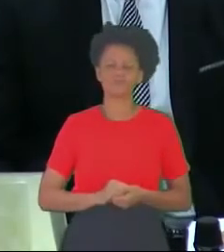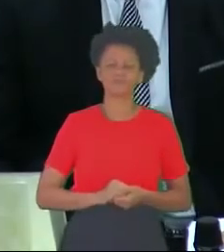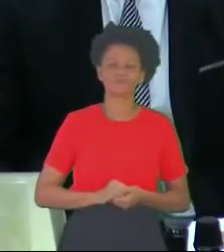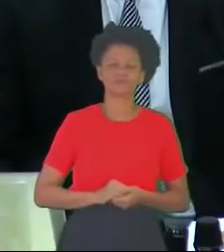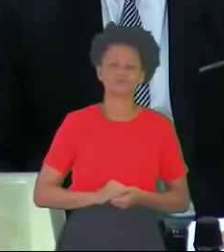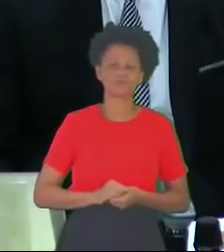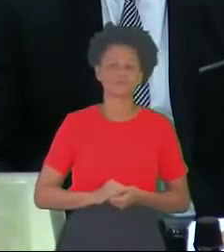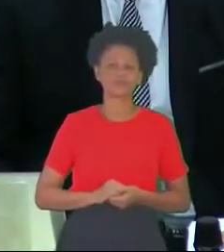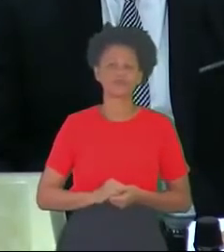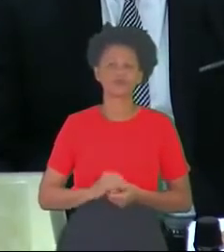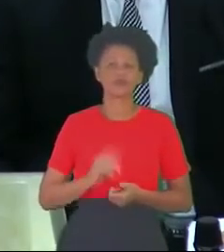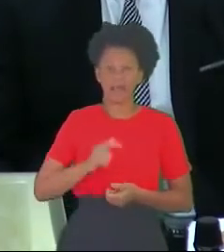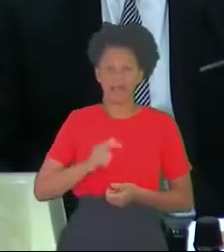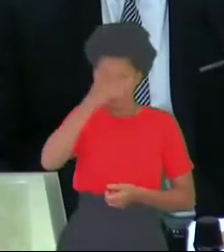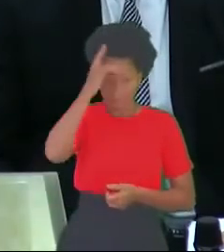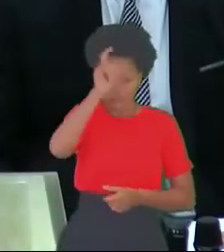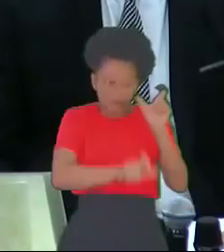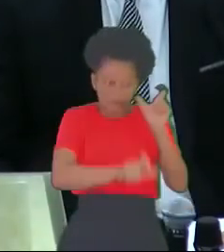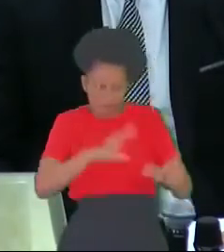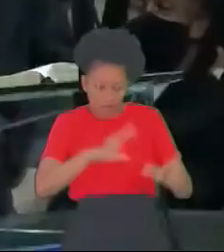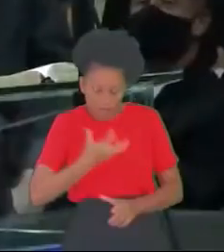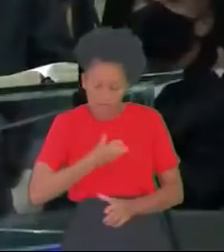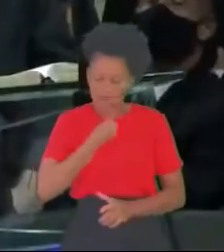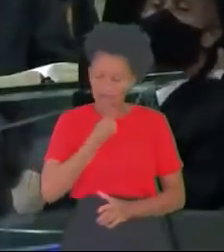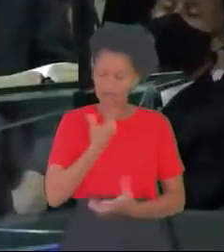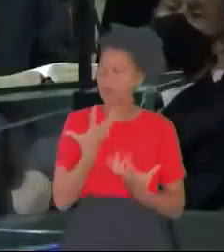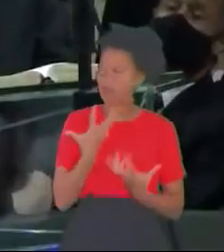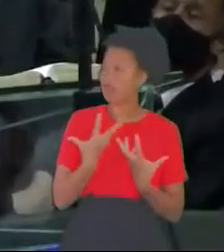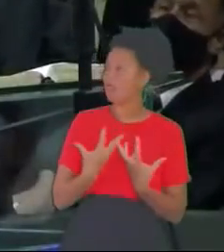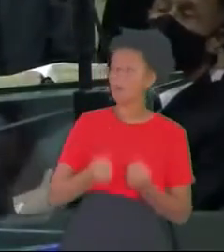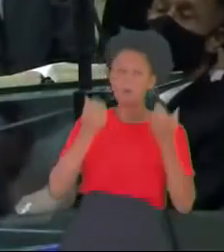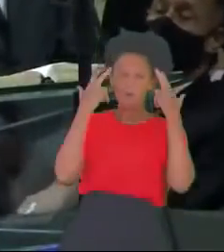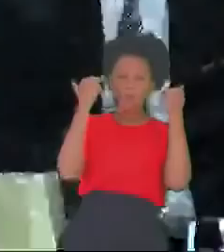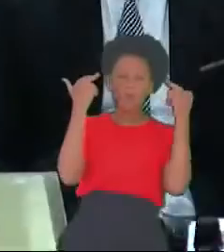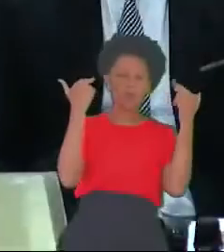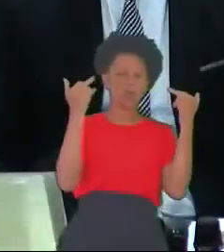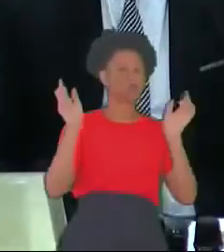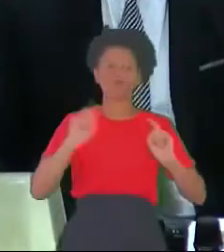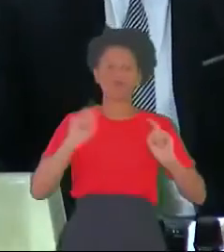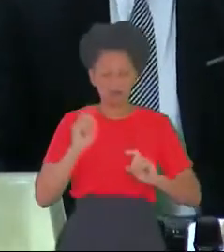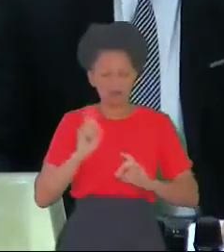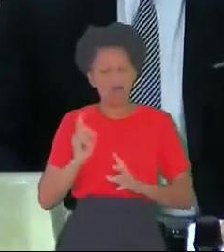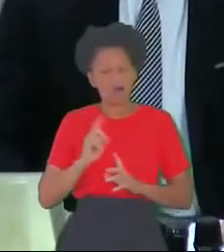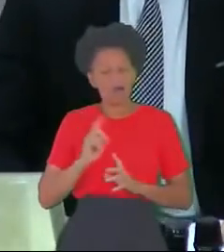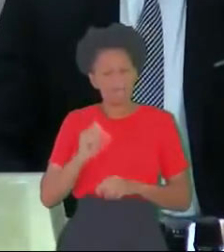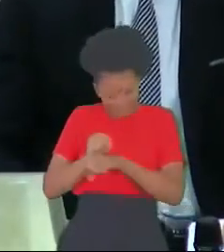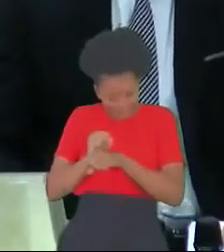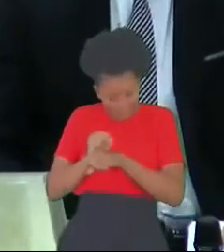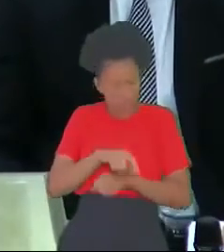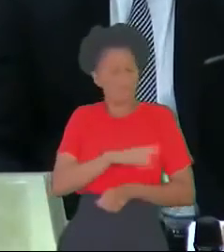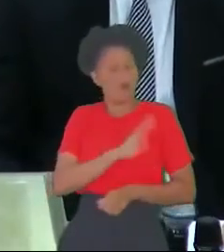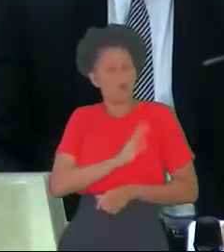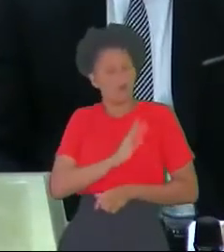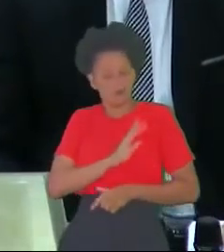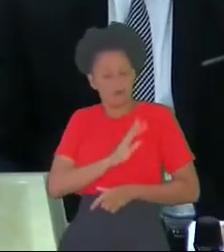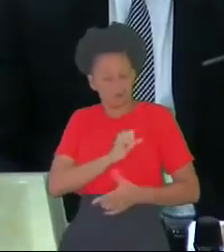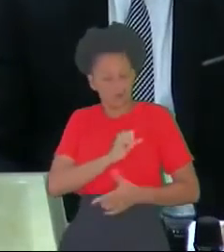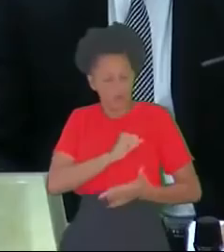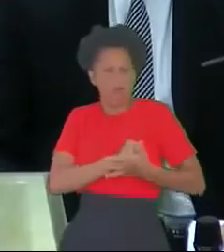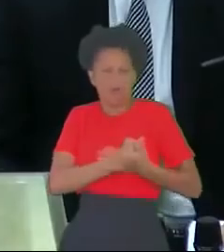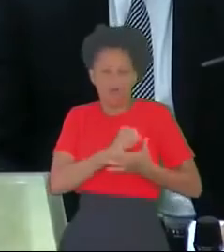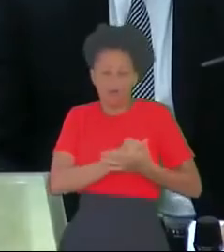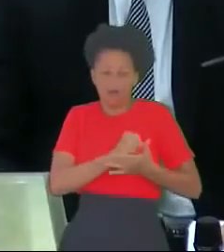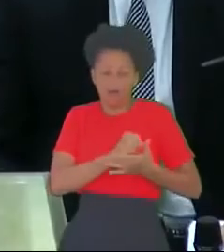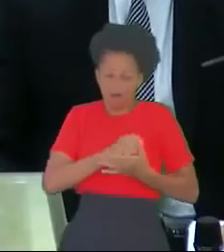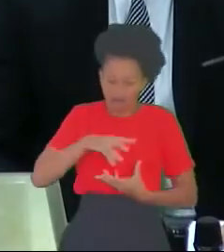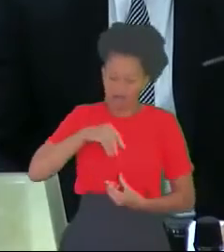O salvo, ele não se conforma. Mesmo que durma, mas o coração vela. Mesmo que durma, mas a alma grita.